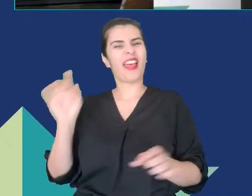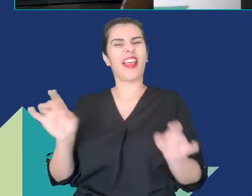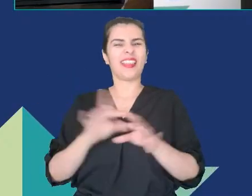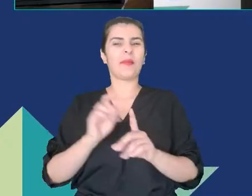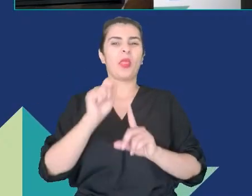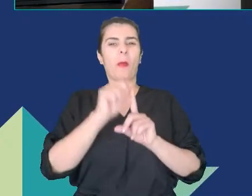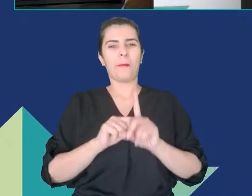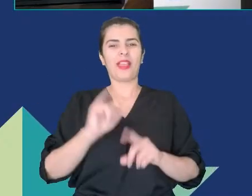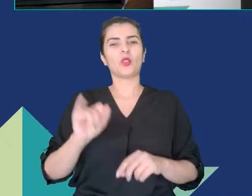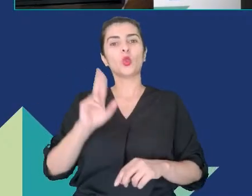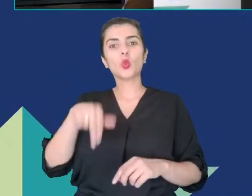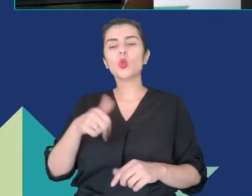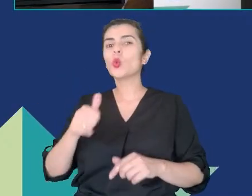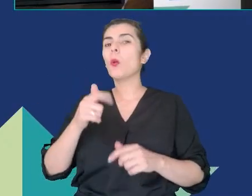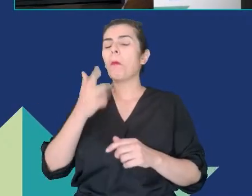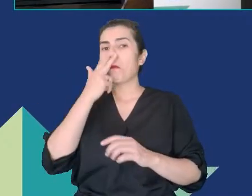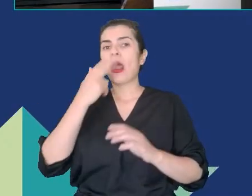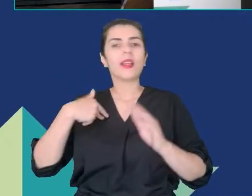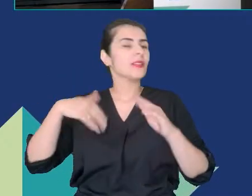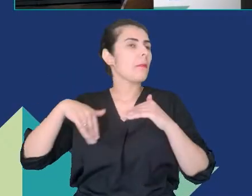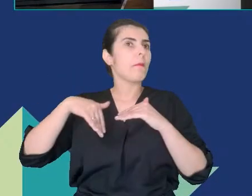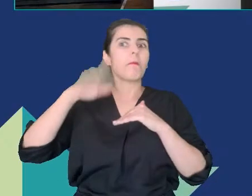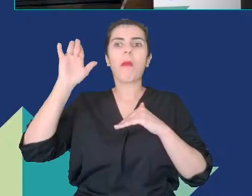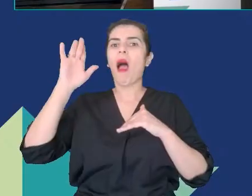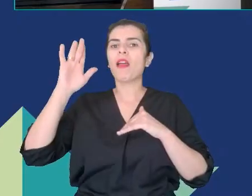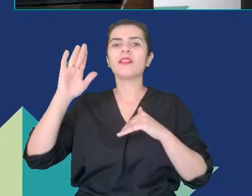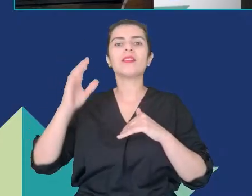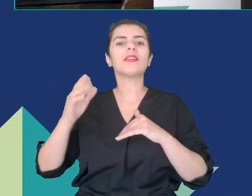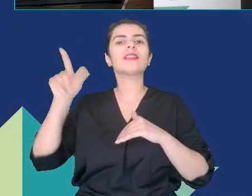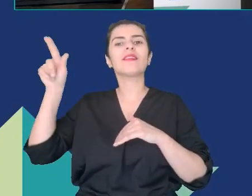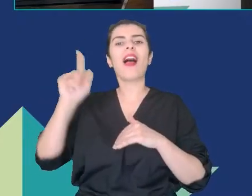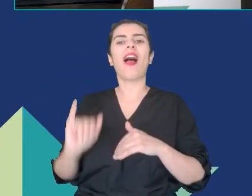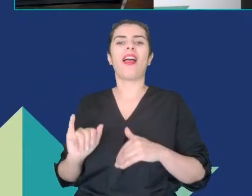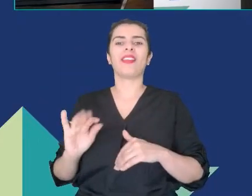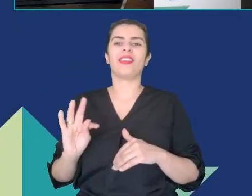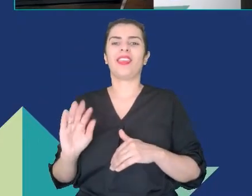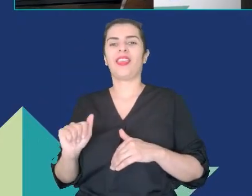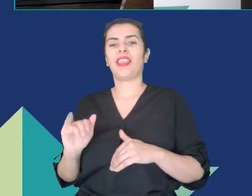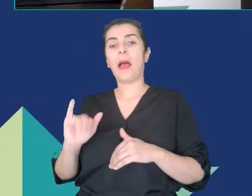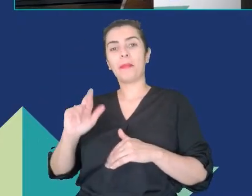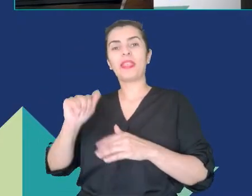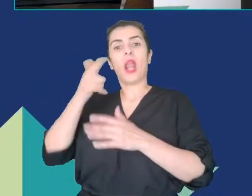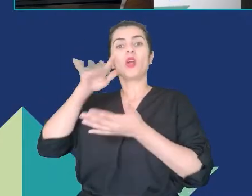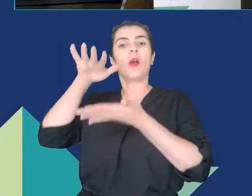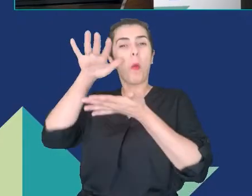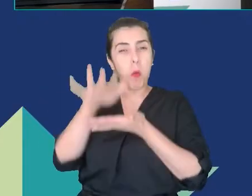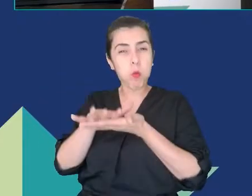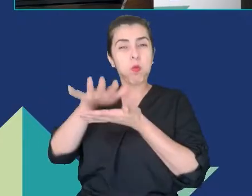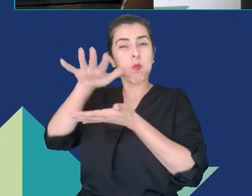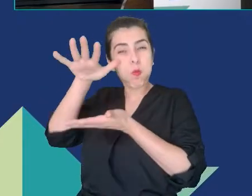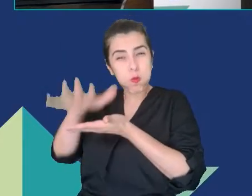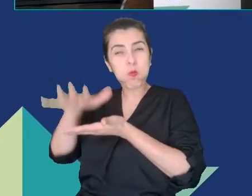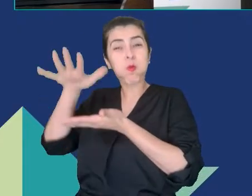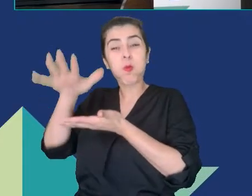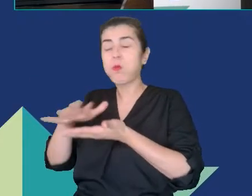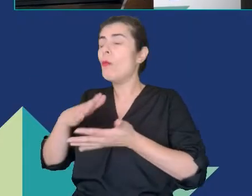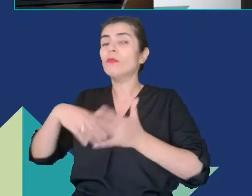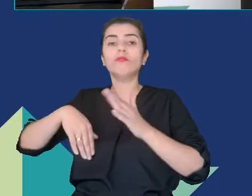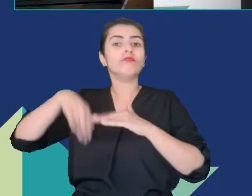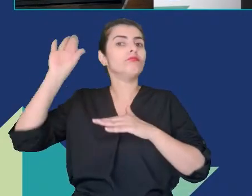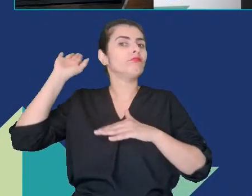de compactação do rejeito em Itabira, né? Um rejeito que tem uma parcela de ultrafinos, é um